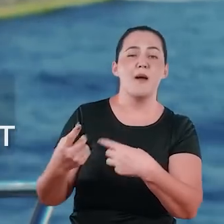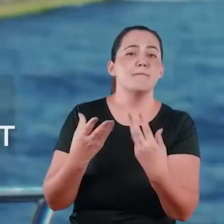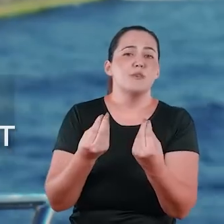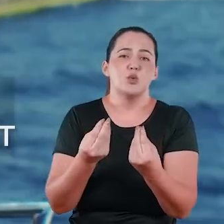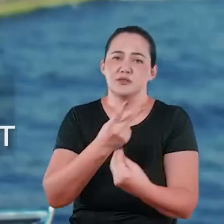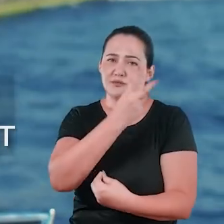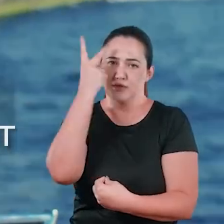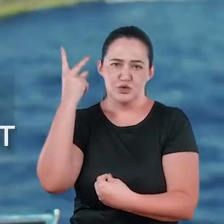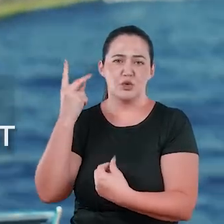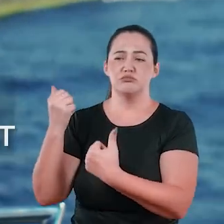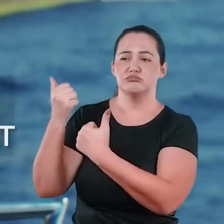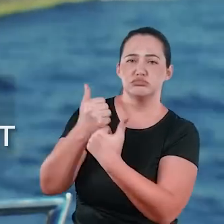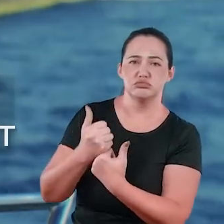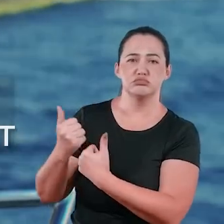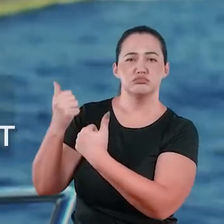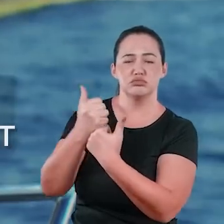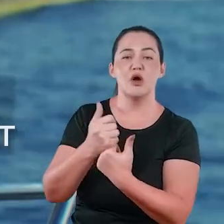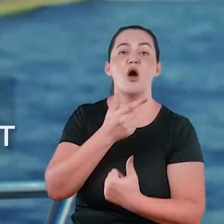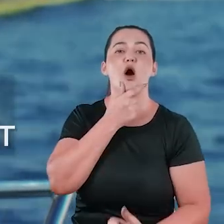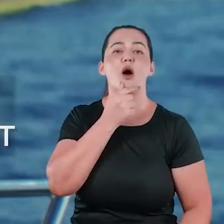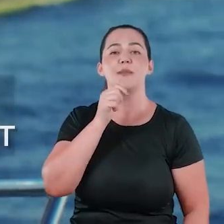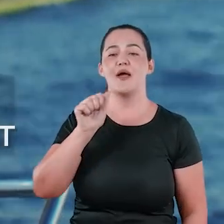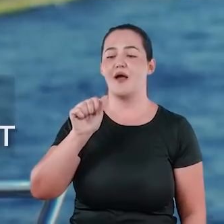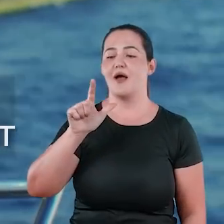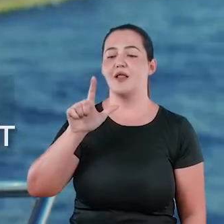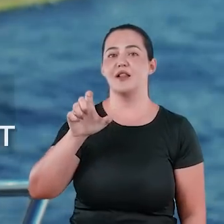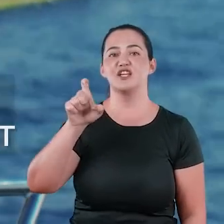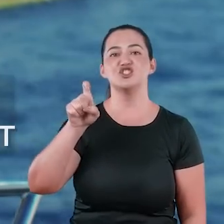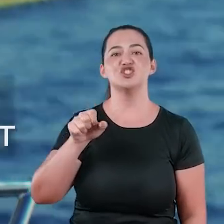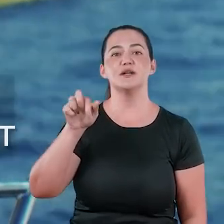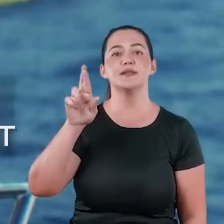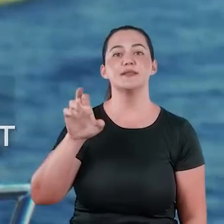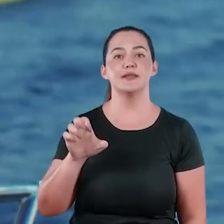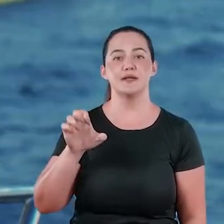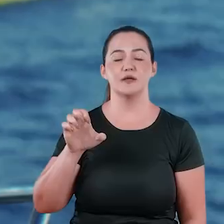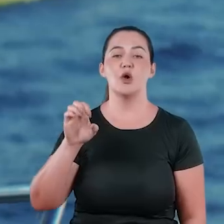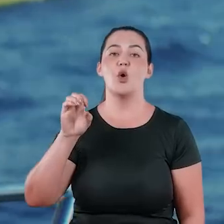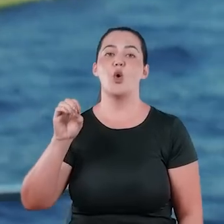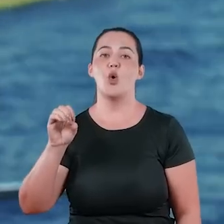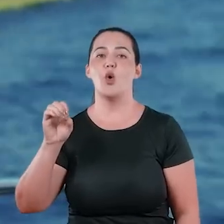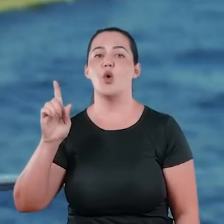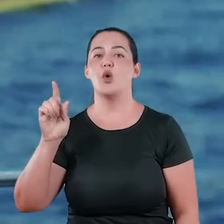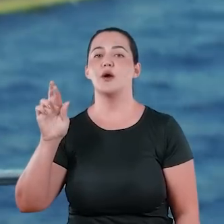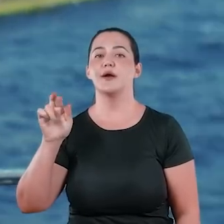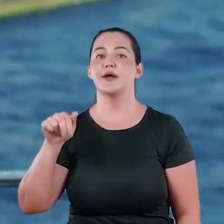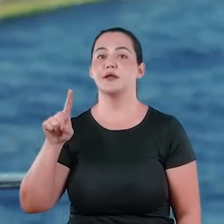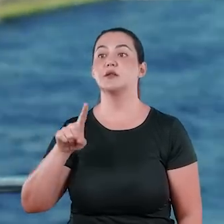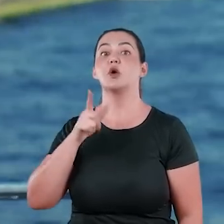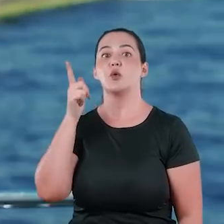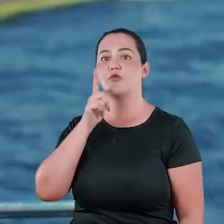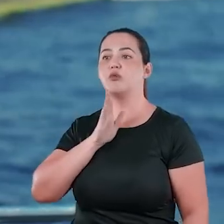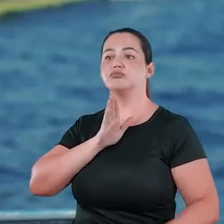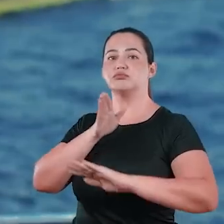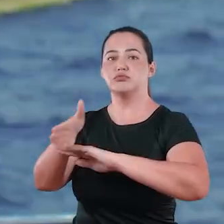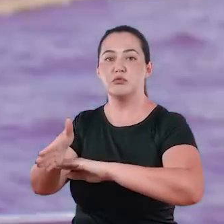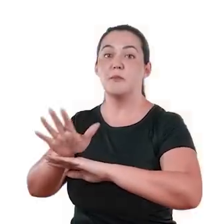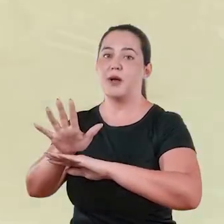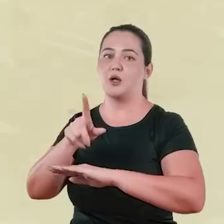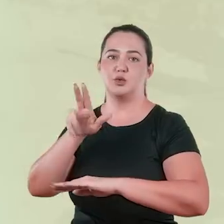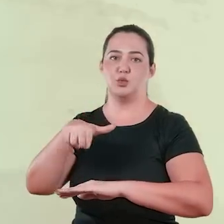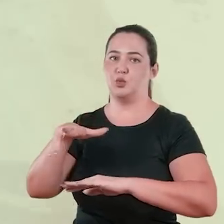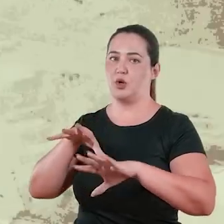conquistadores passaram por aqui, Alexandre o Grande passou por aqui, o pai dele, Filipe da Macedônia, passou por aqui. Agora, o interessante é